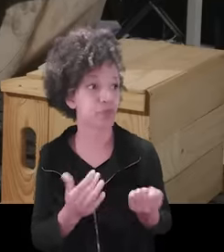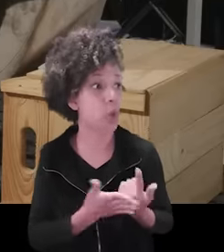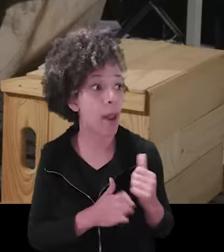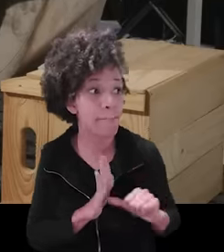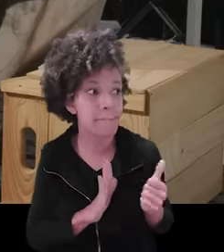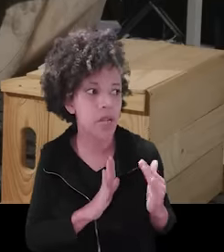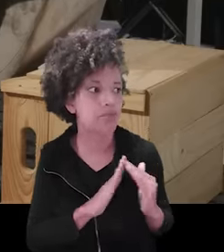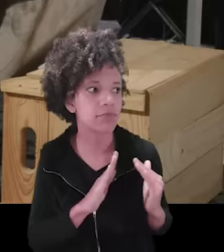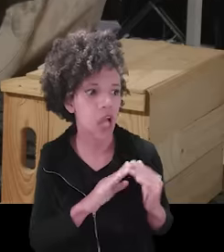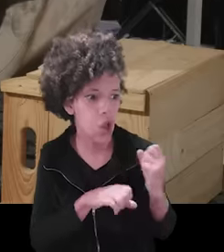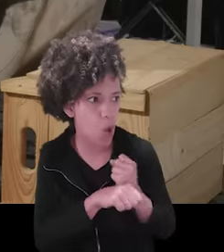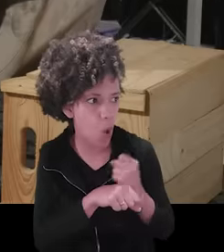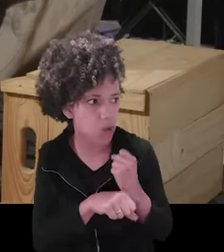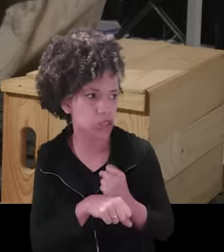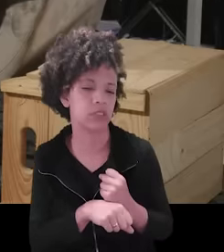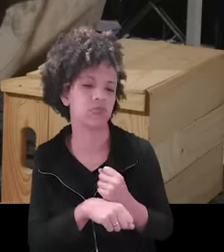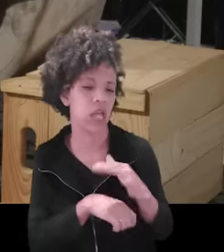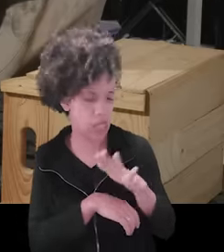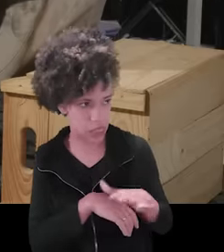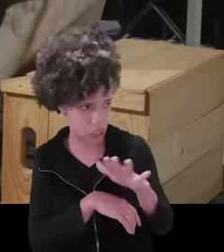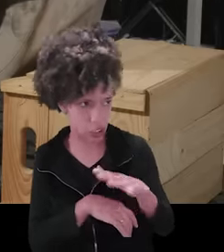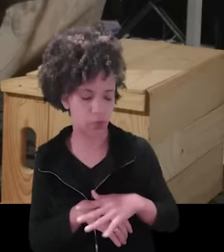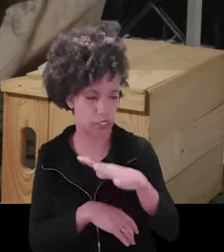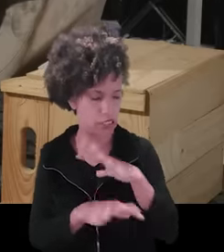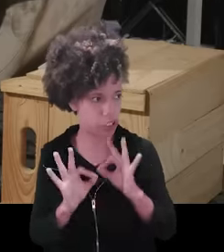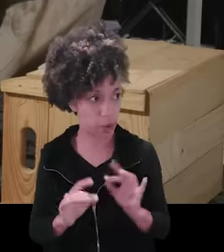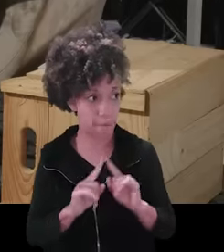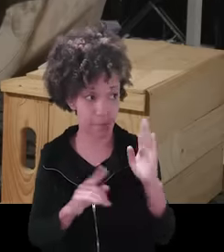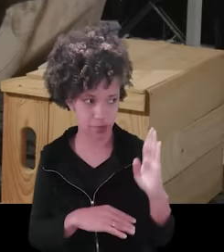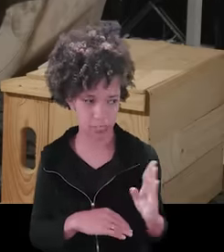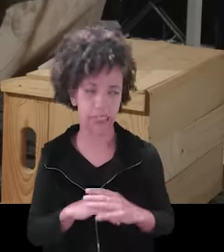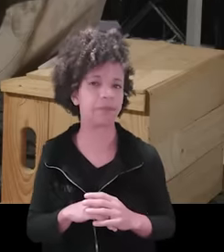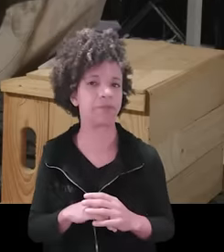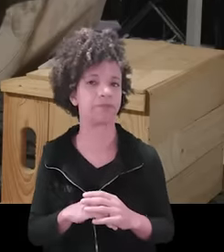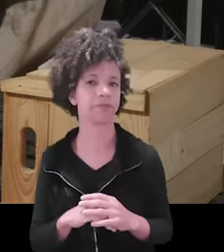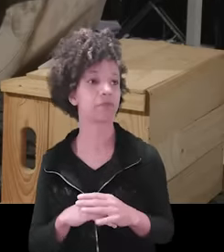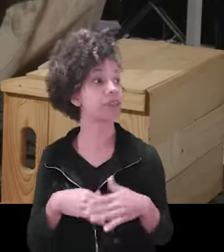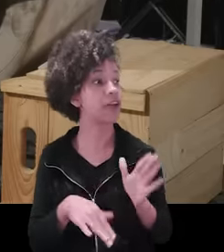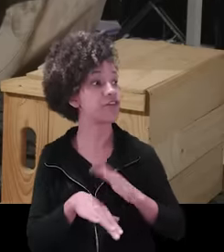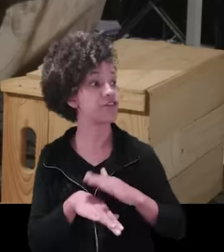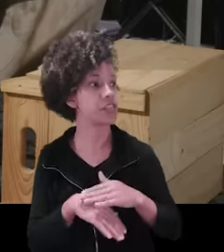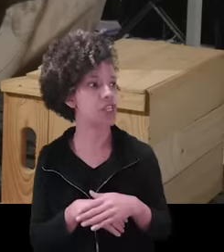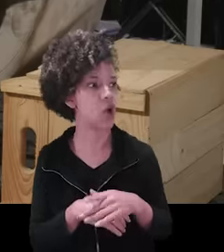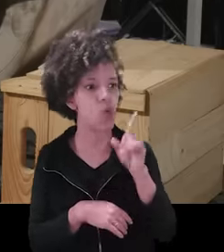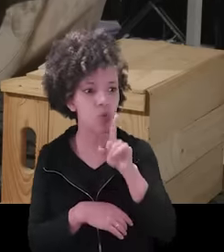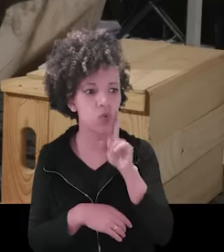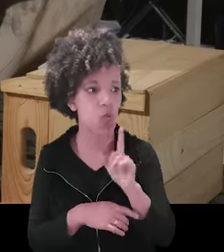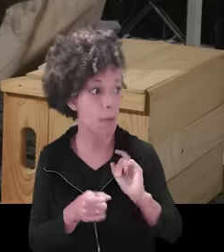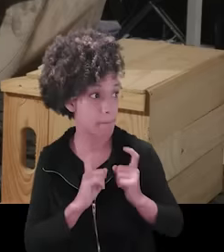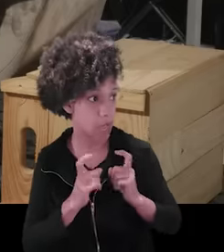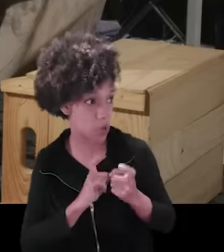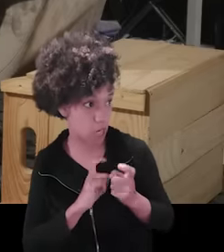esse meu amigo comprar a primeira casa construída na região só que ele é brasileiro e aí eles fizeram os